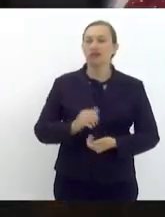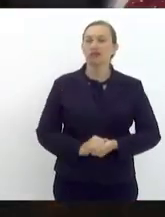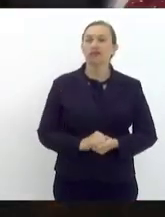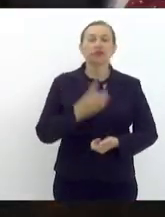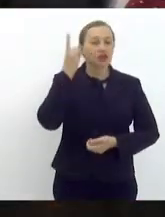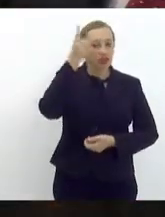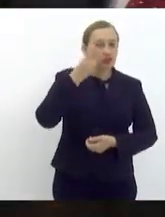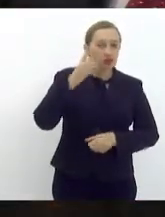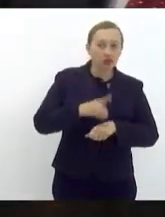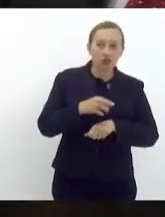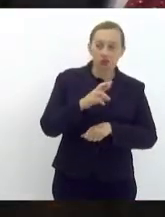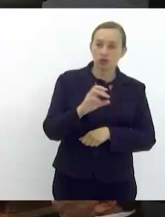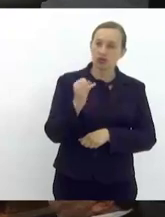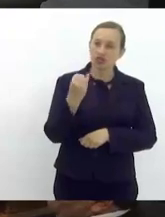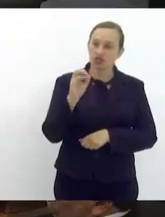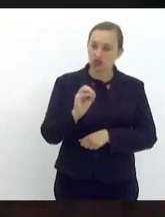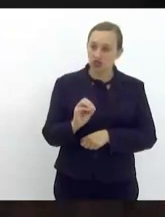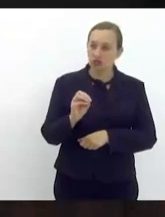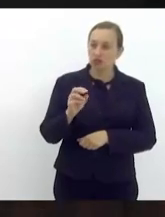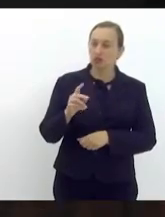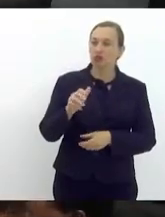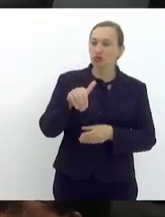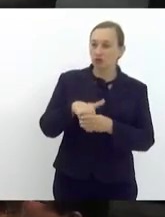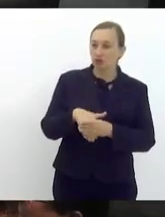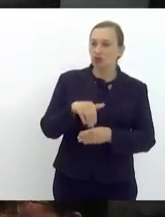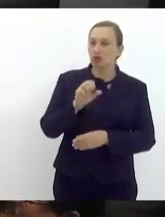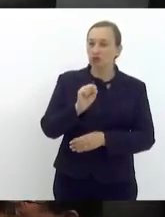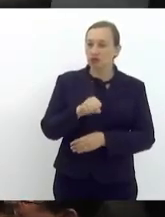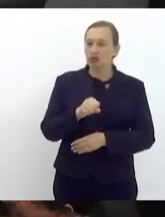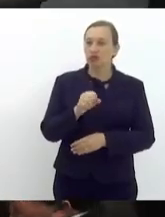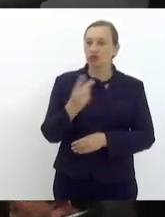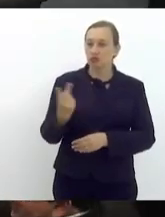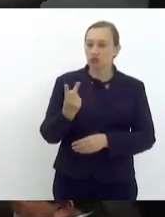Deputado doutor Serginho. Consignou os dois. Consignou.